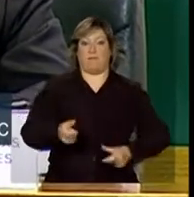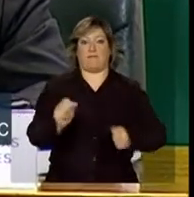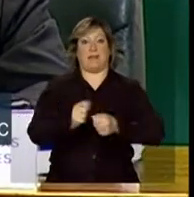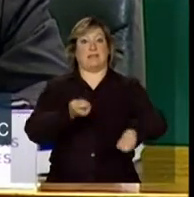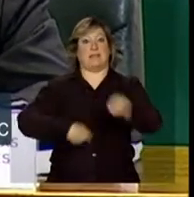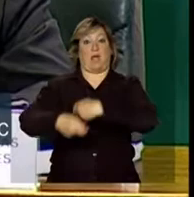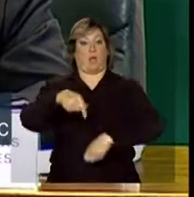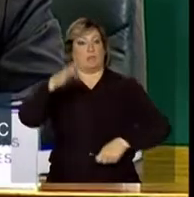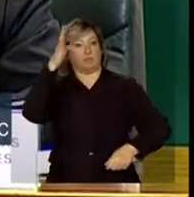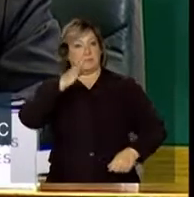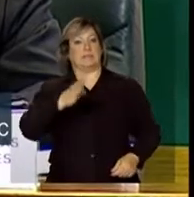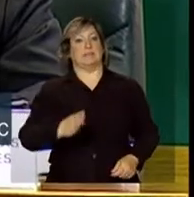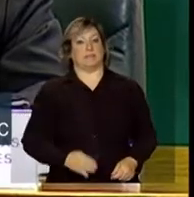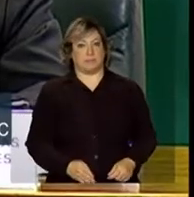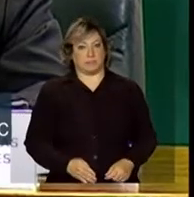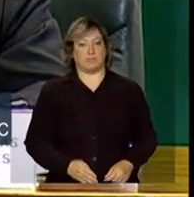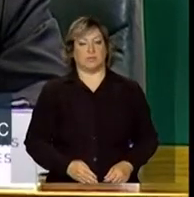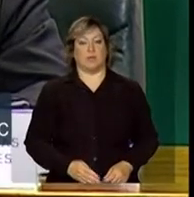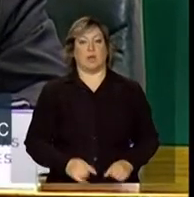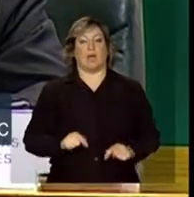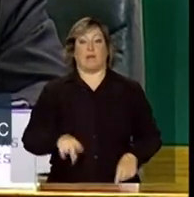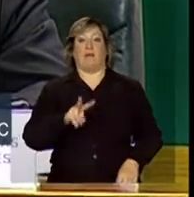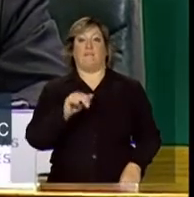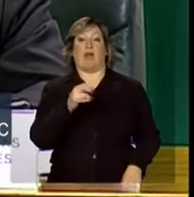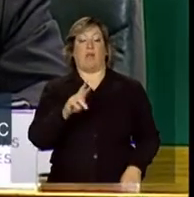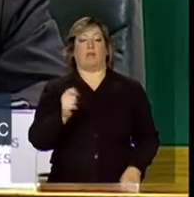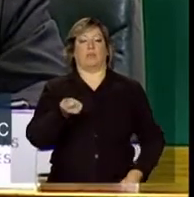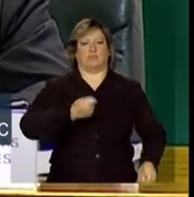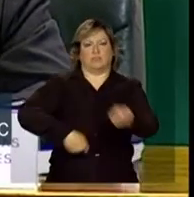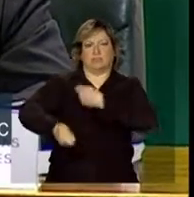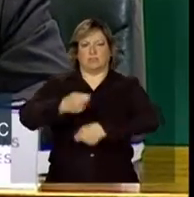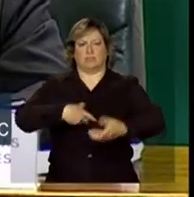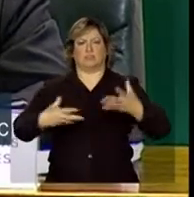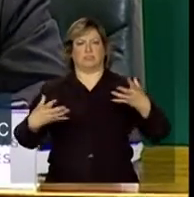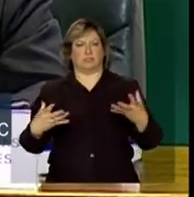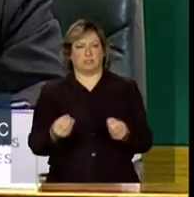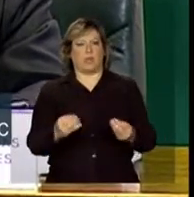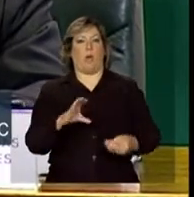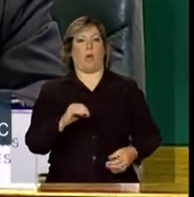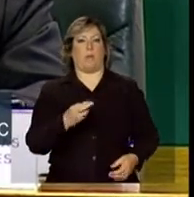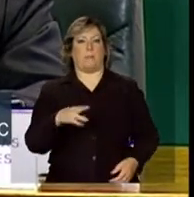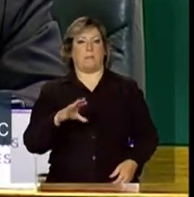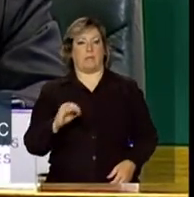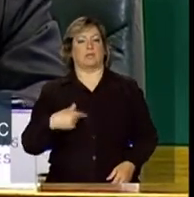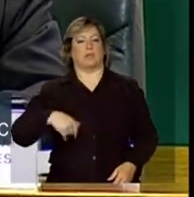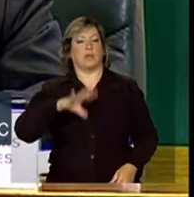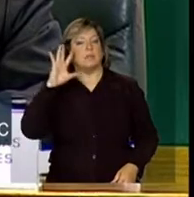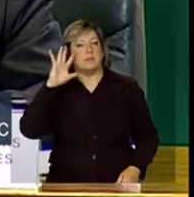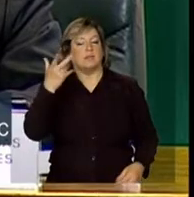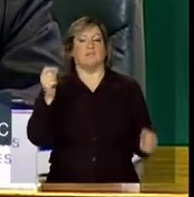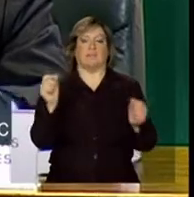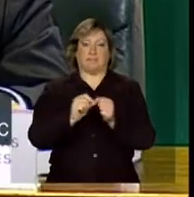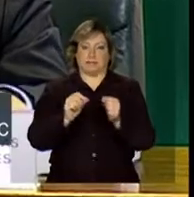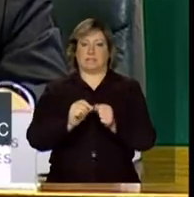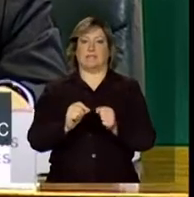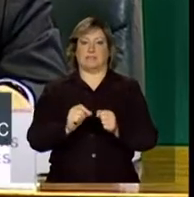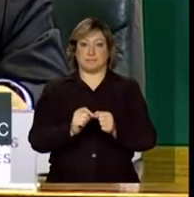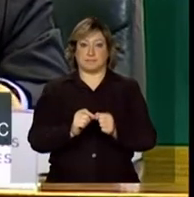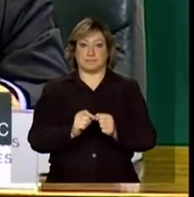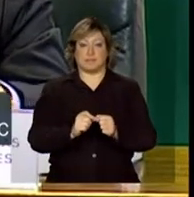desnecessário frisar se trata de valiosa moeda de troca em negociações comerciais que decidimos empreender